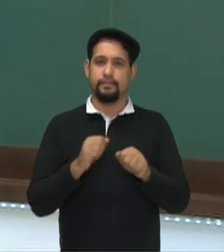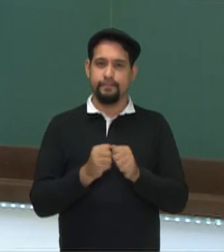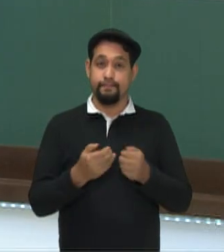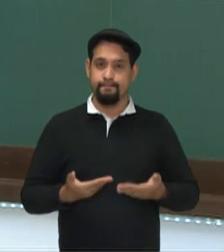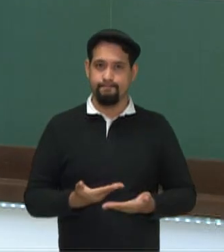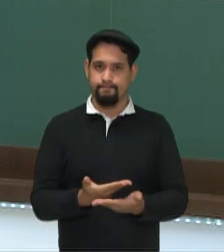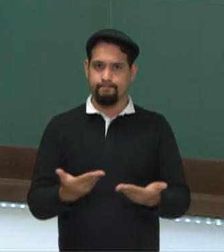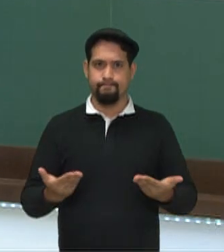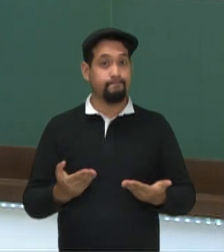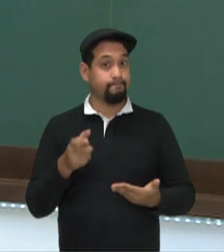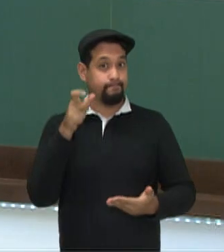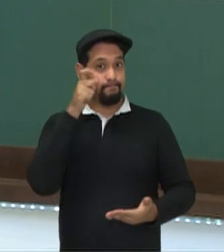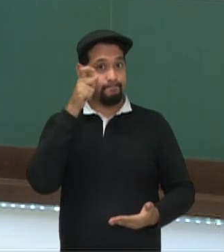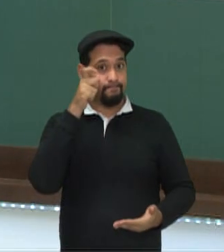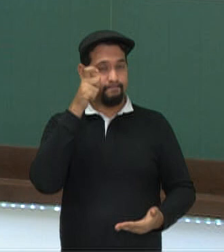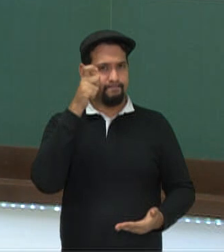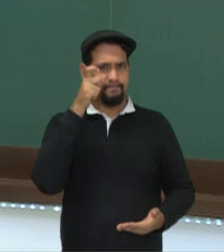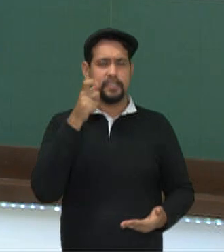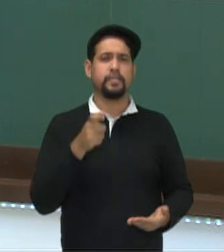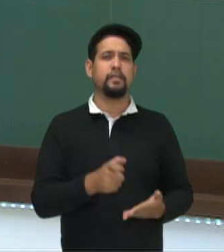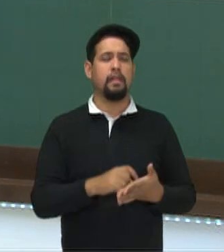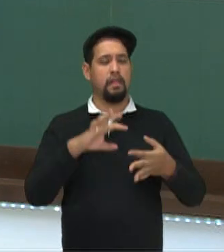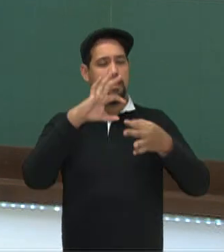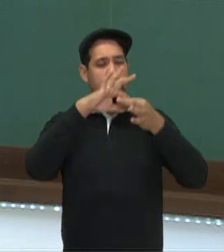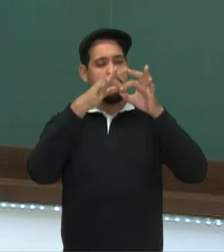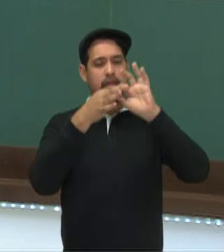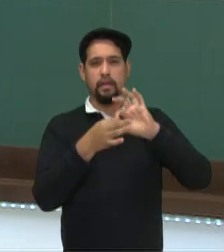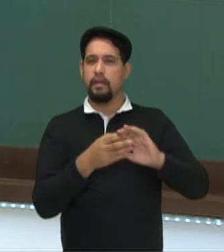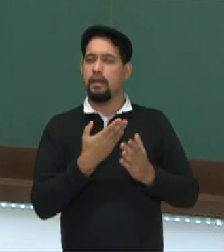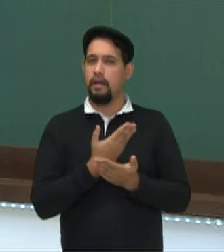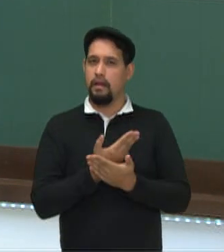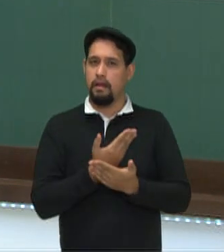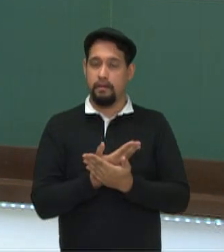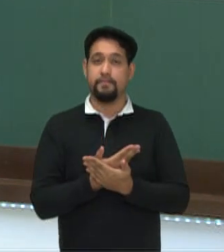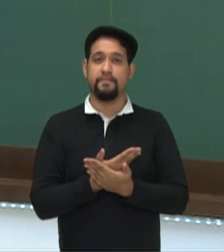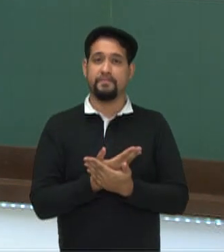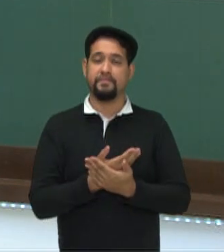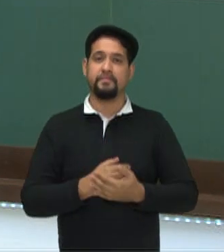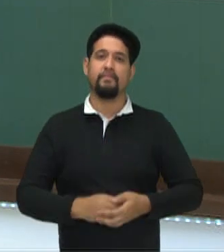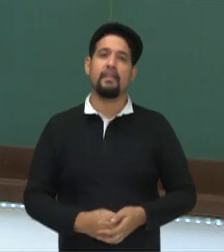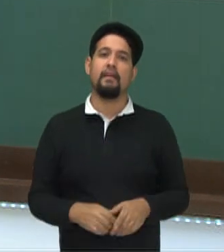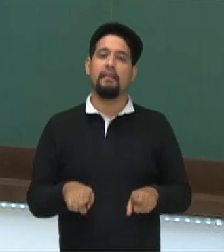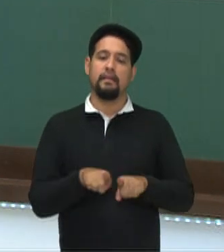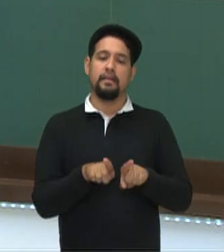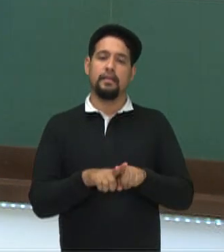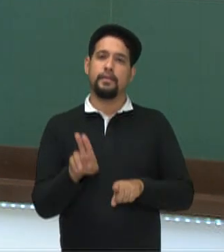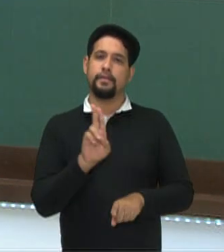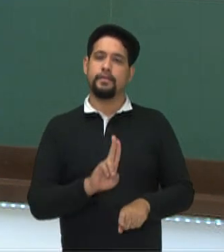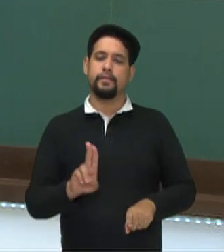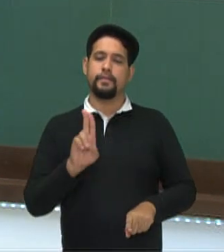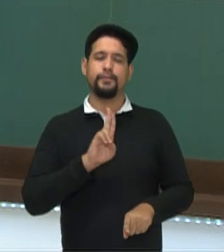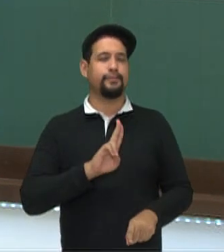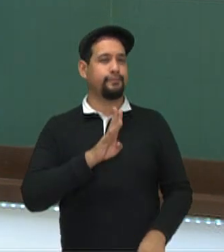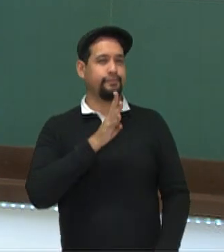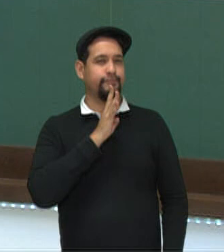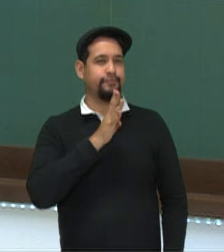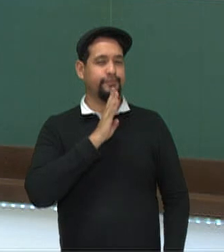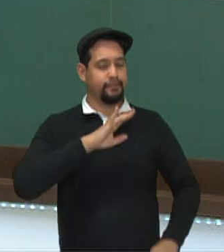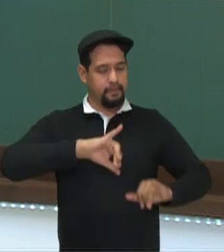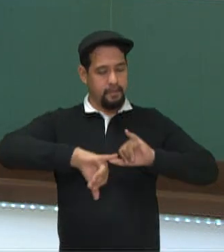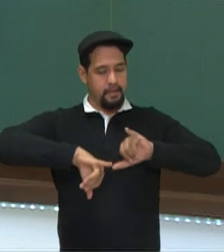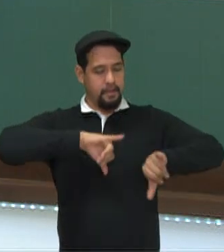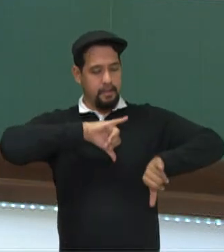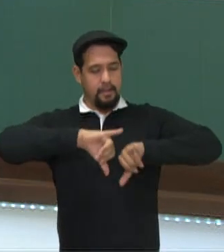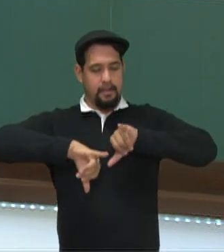você um ponto interessante de contextualização da aula e aplicação do conhecimento químico